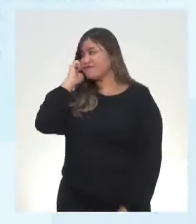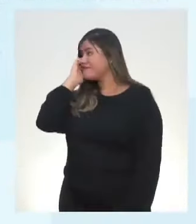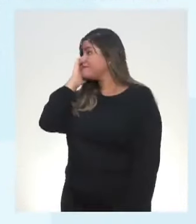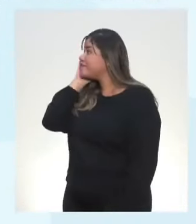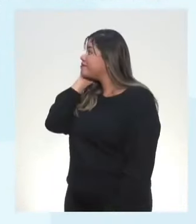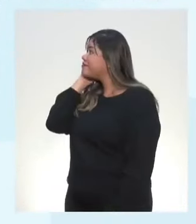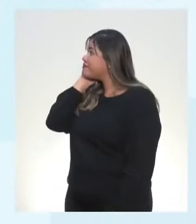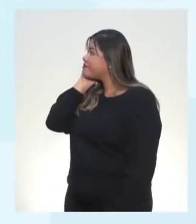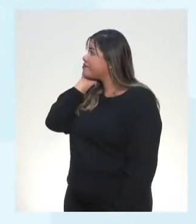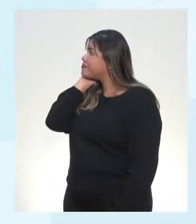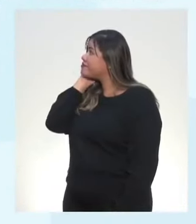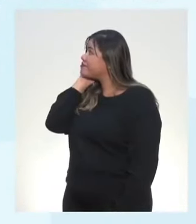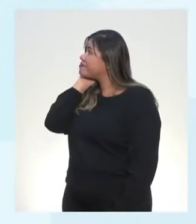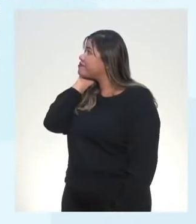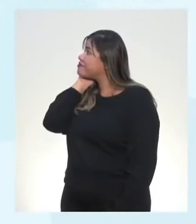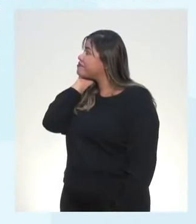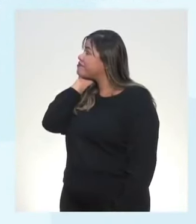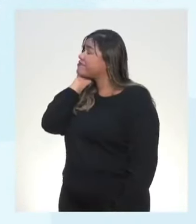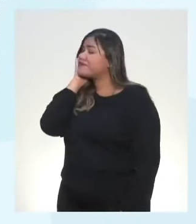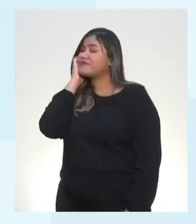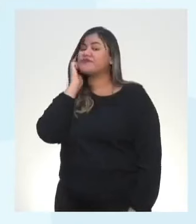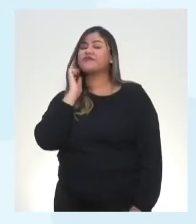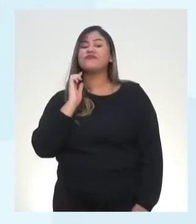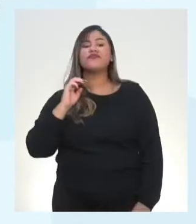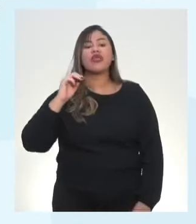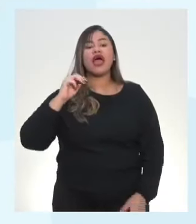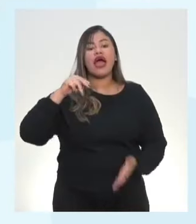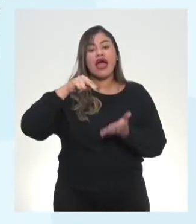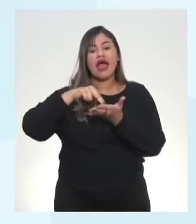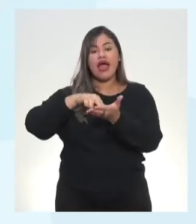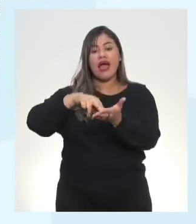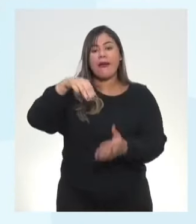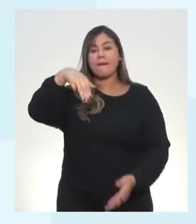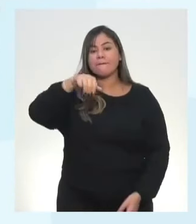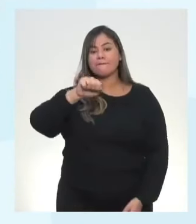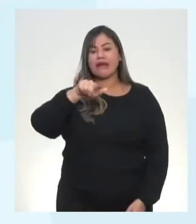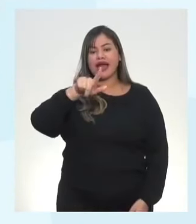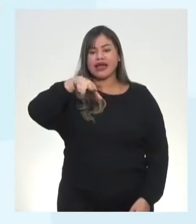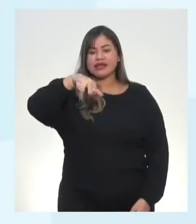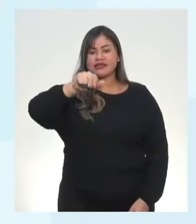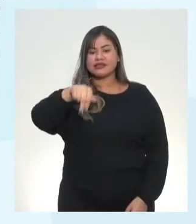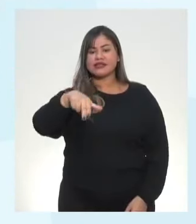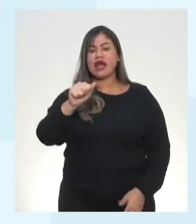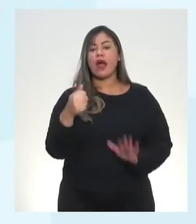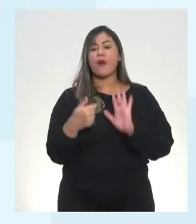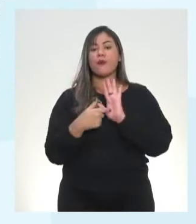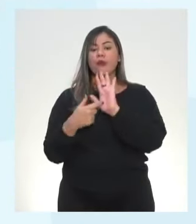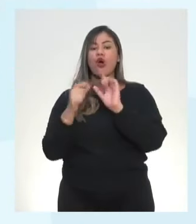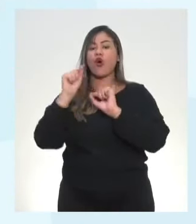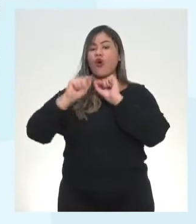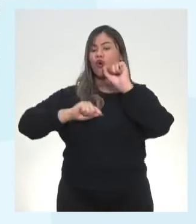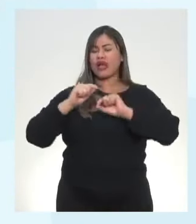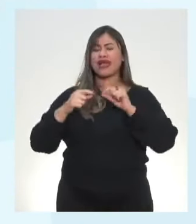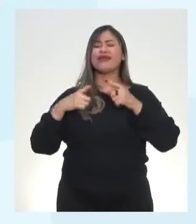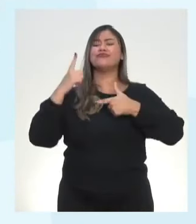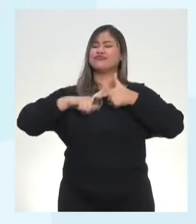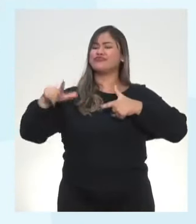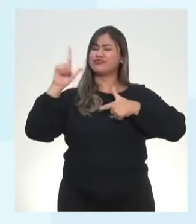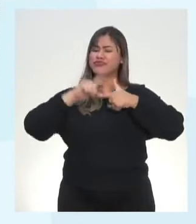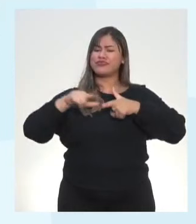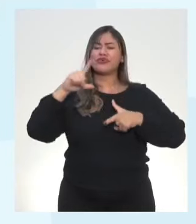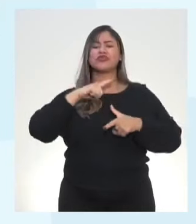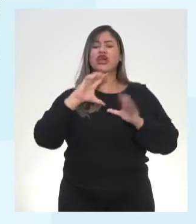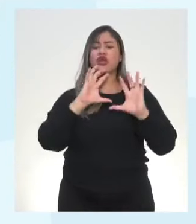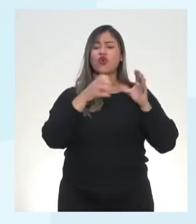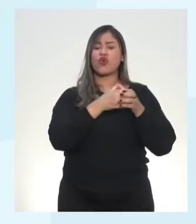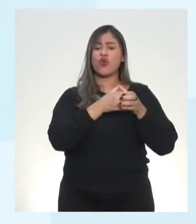agora. Então, a Magna Carta não deixa de nos revelar que existiam atritos ali entre a